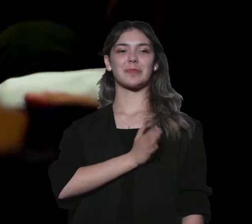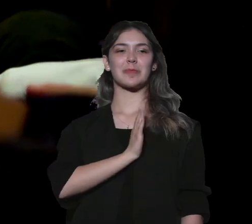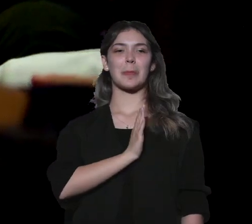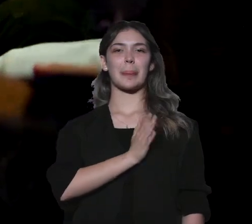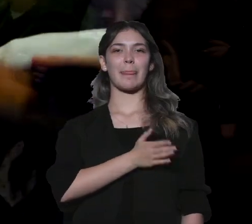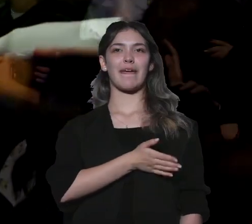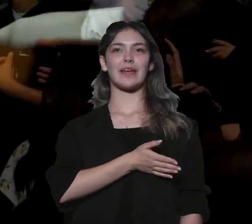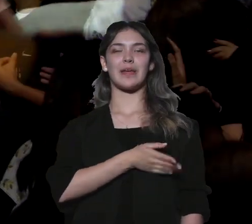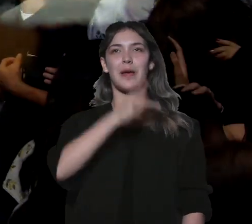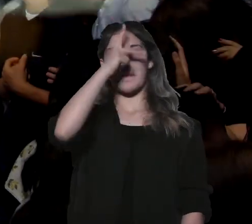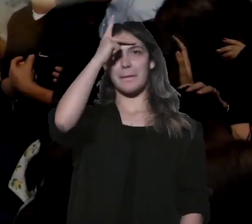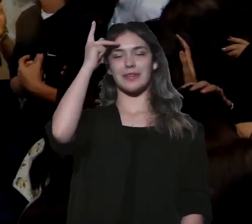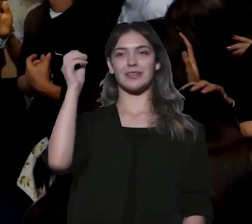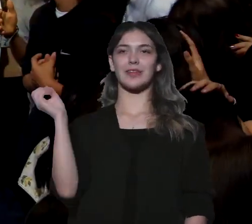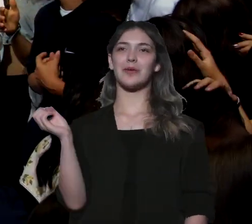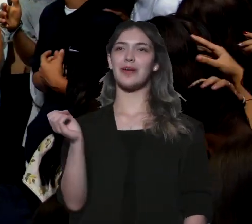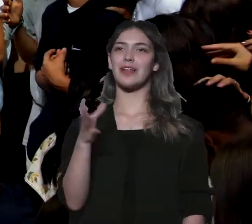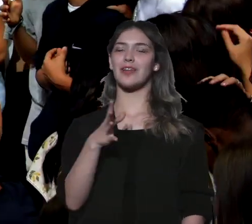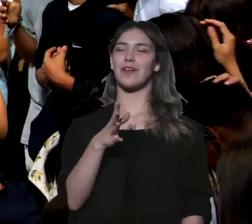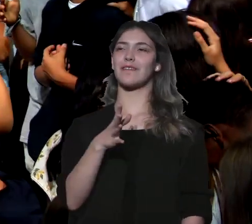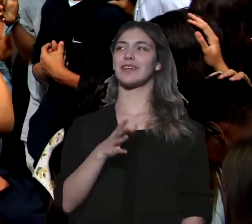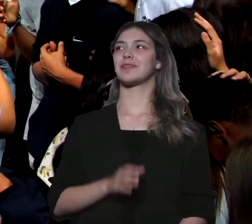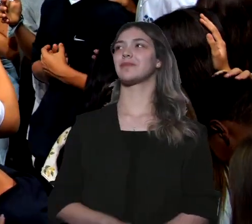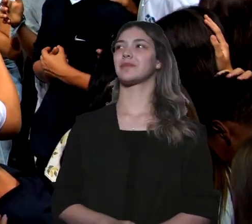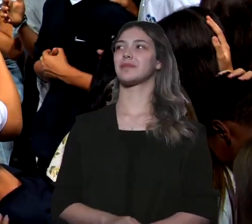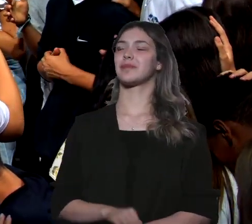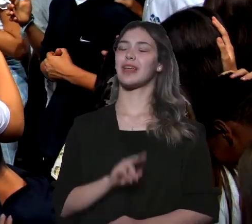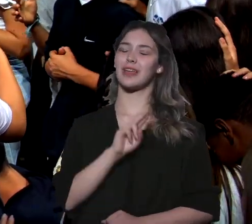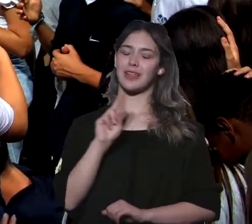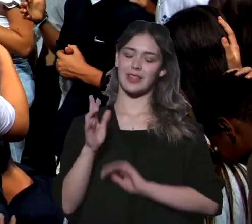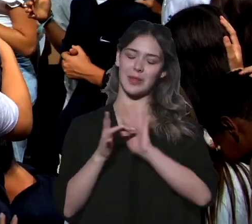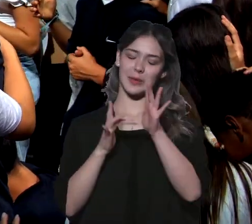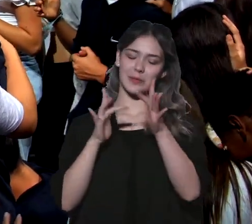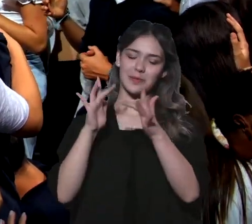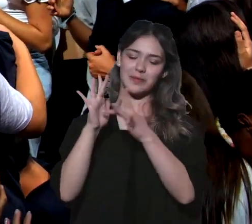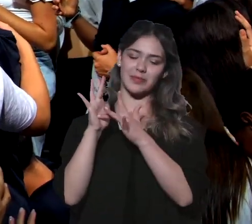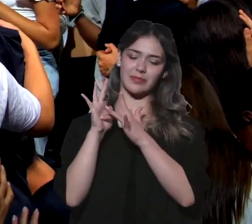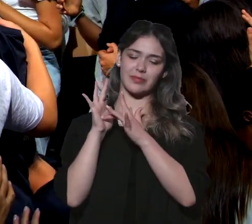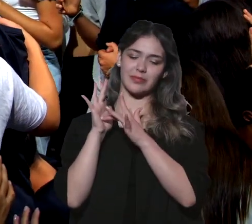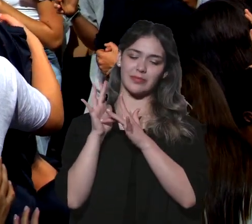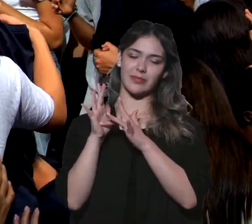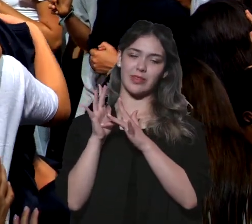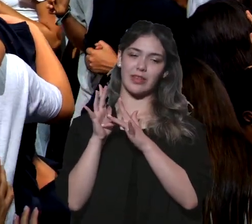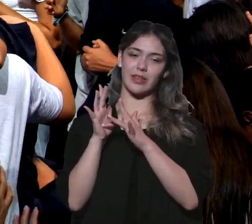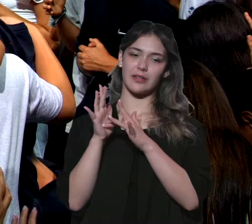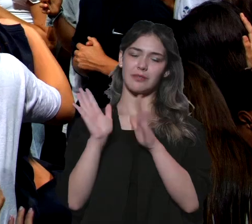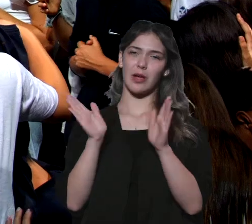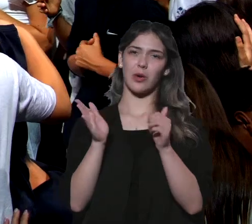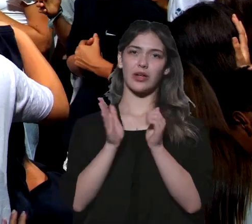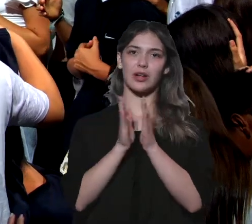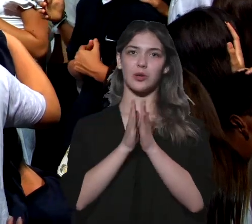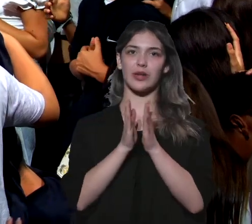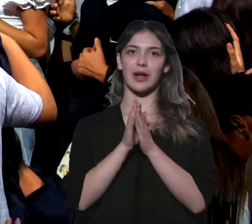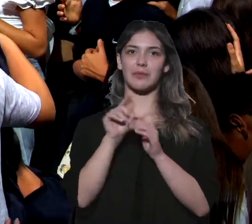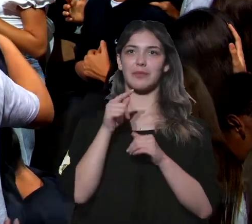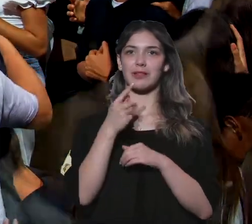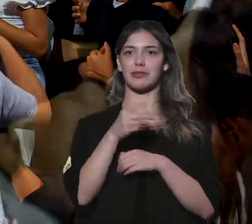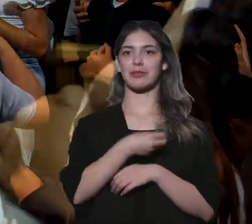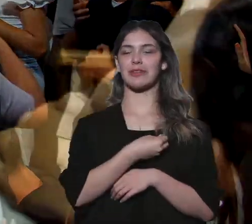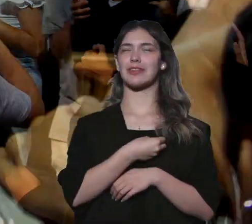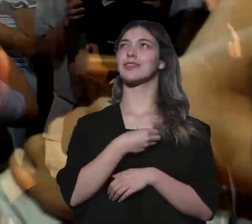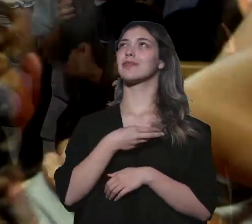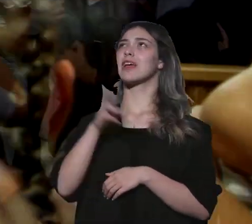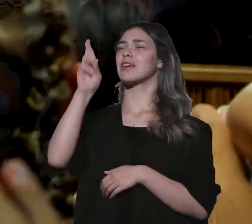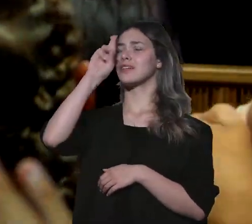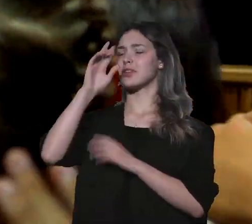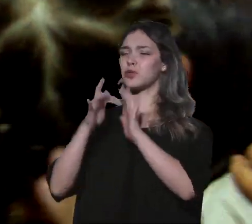pessoa. Em nome de Jesus, eu vou orar por você. Senhor Jesus,